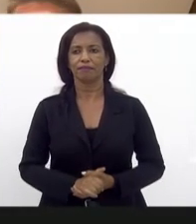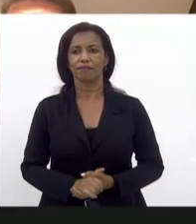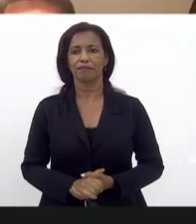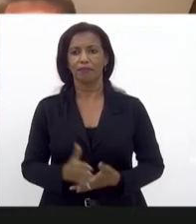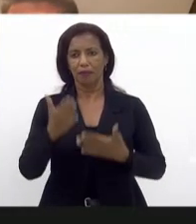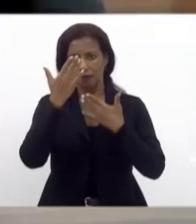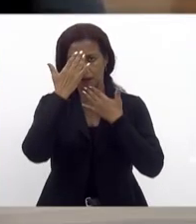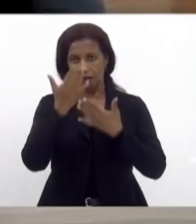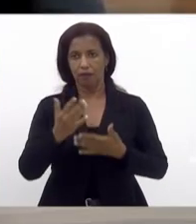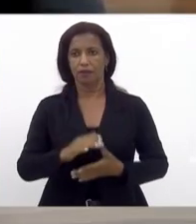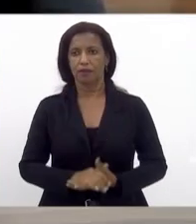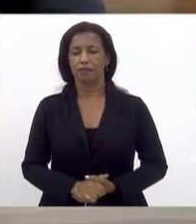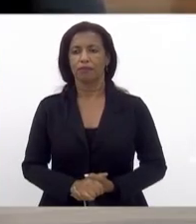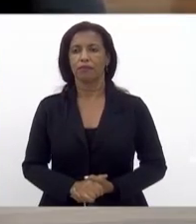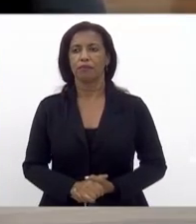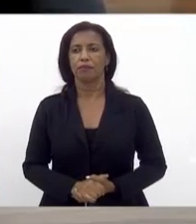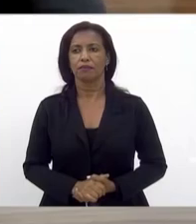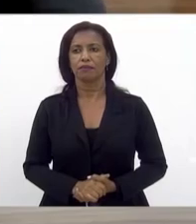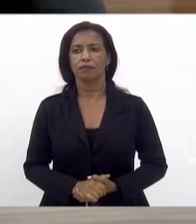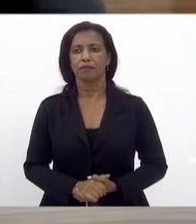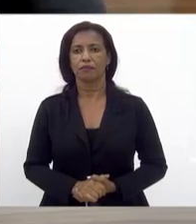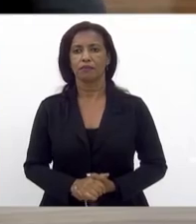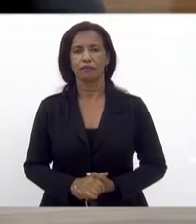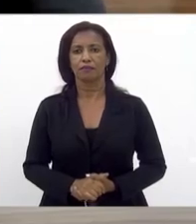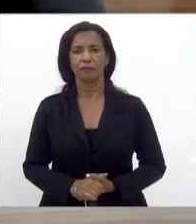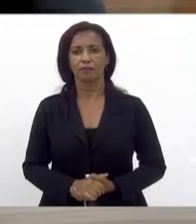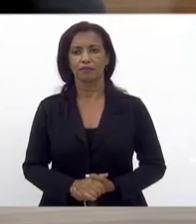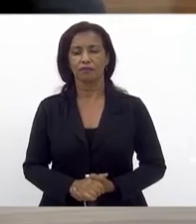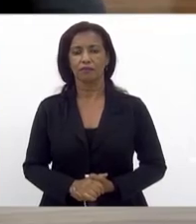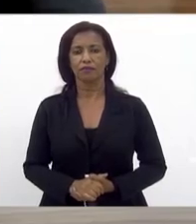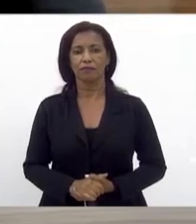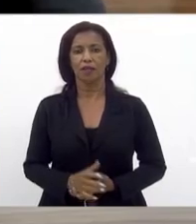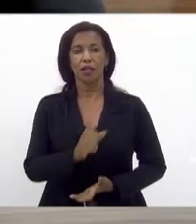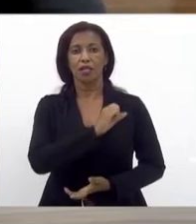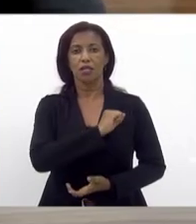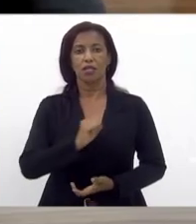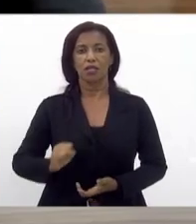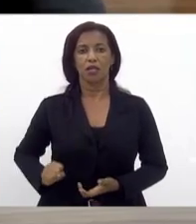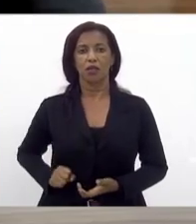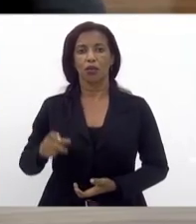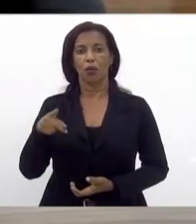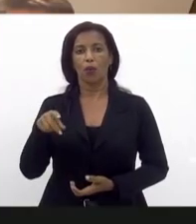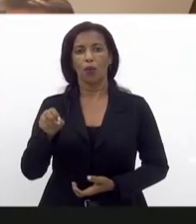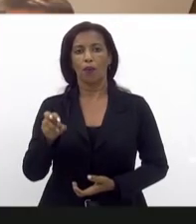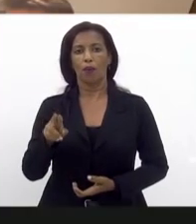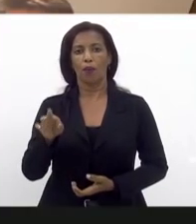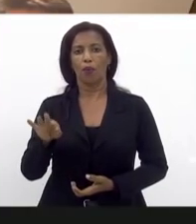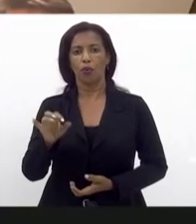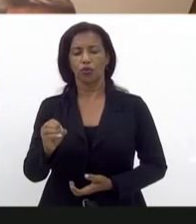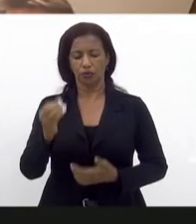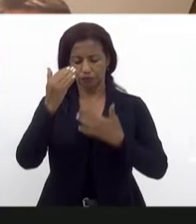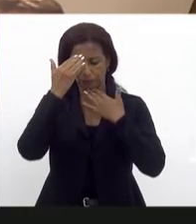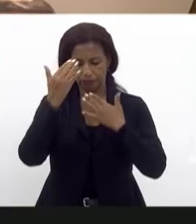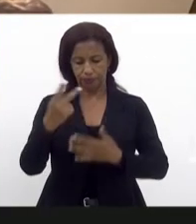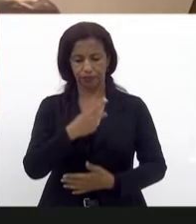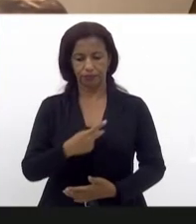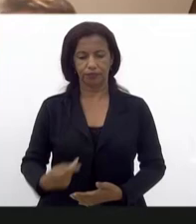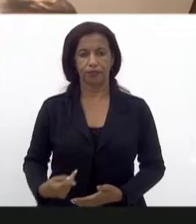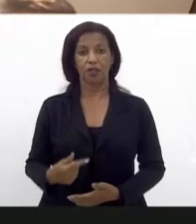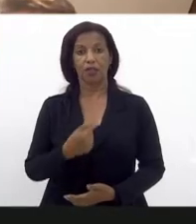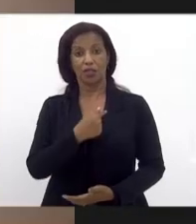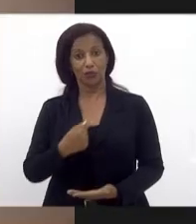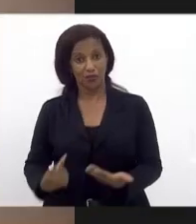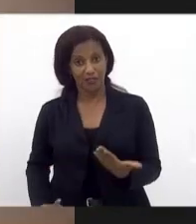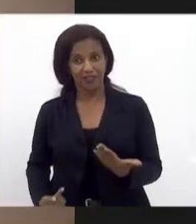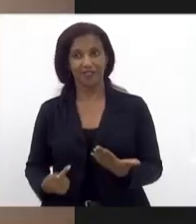Obrigado, Eduardo. O nosso senador Portinho, por favor. Muito obrigado, presidente e